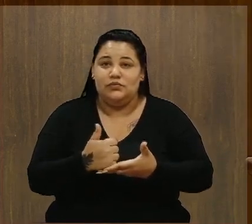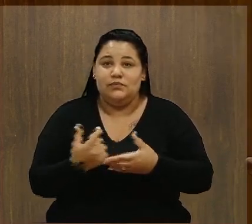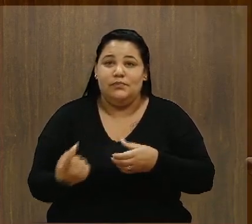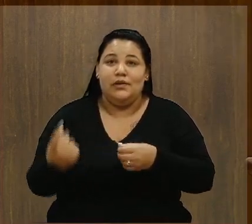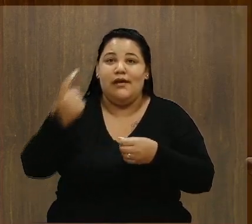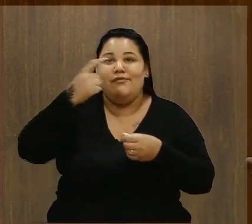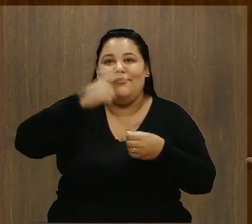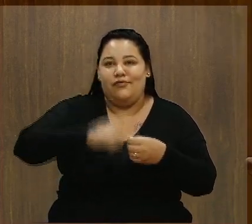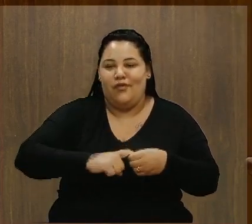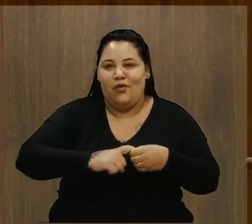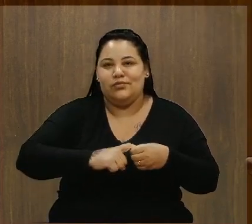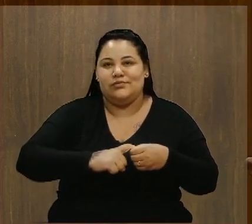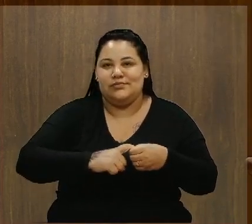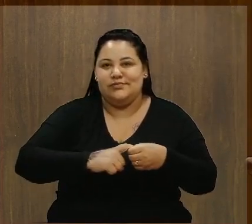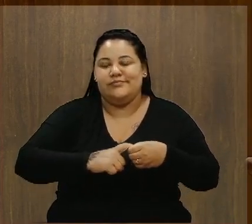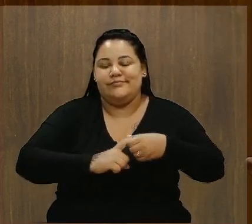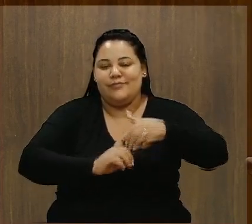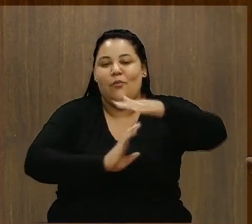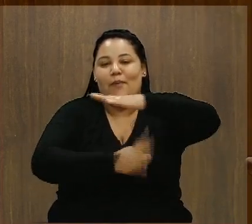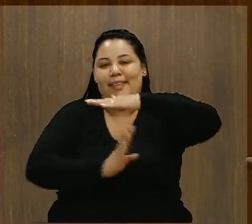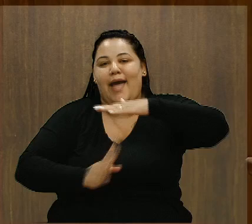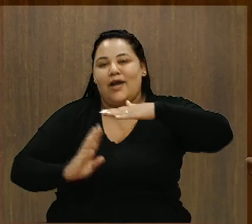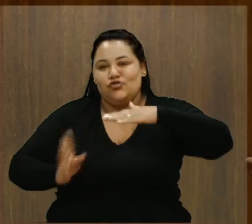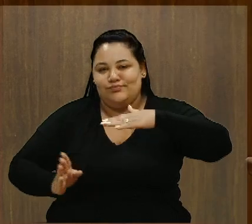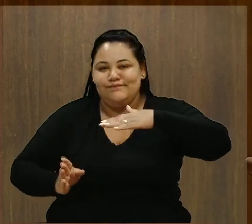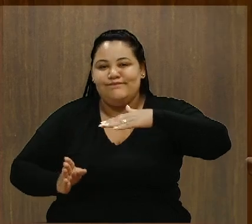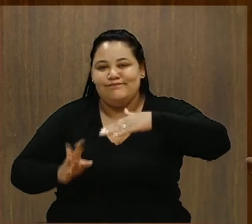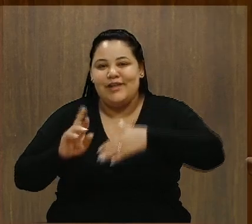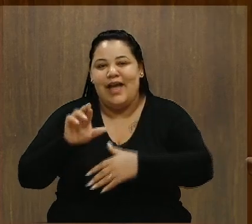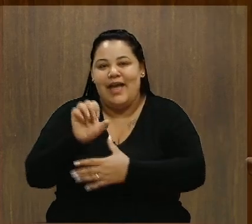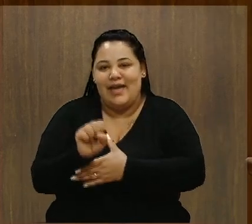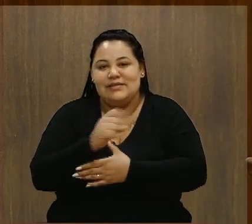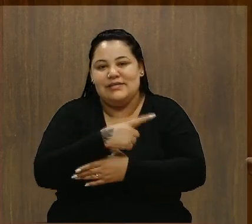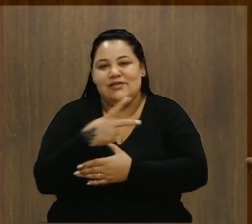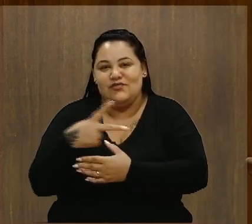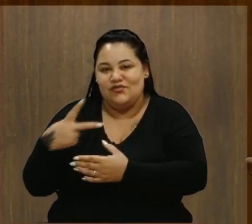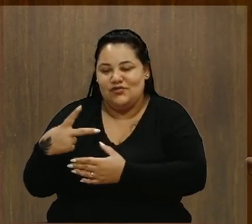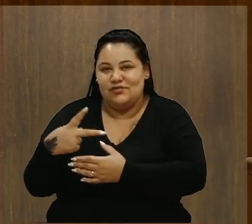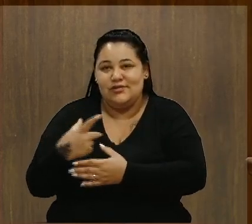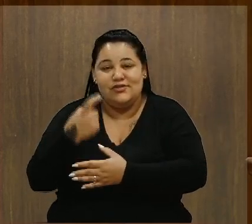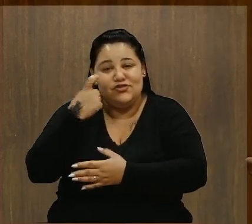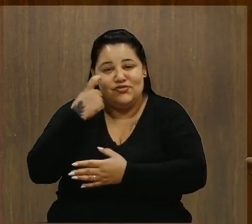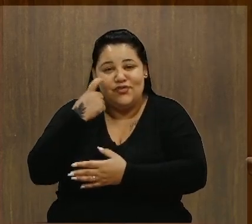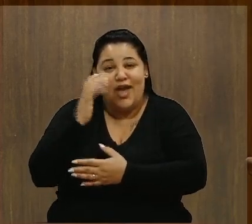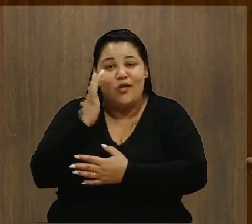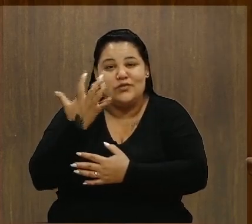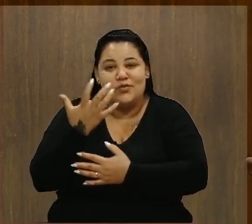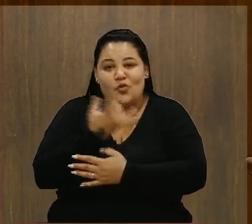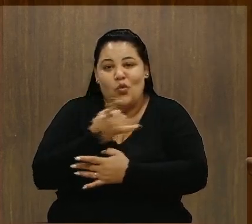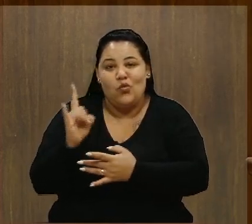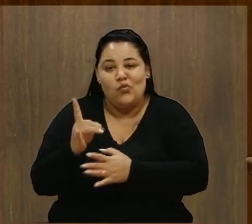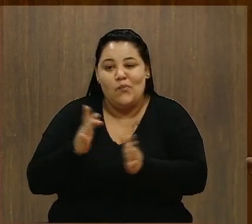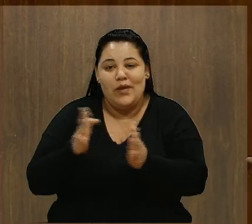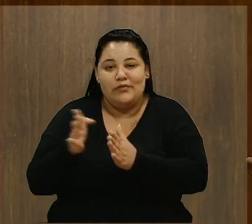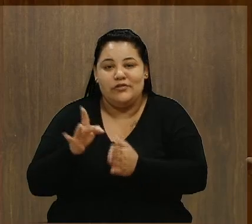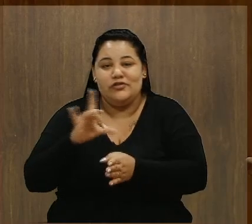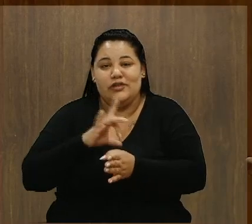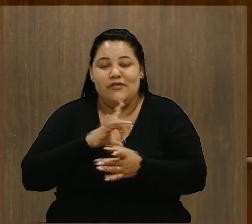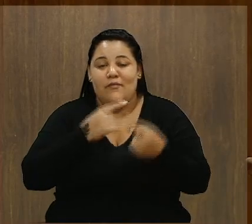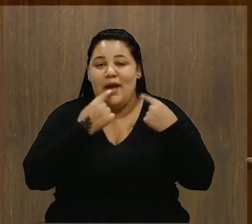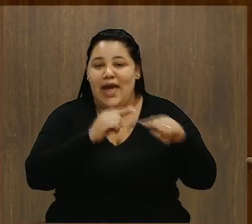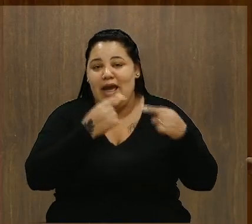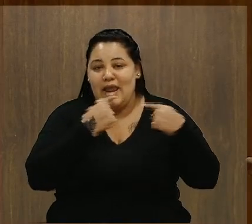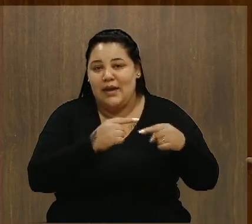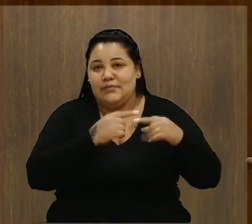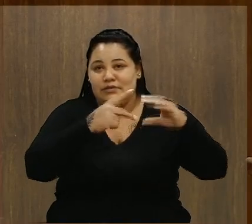do pedágio da RS 122. E a gente viu o que aconteceu no último período. Bom, a gente teve uma renovação significativa da Câmara,